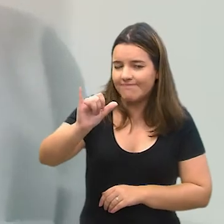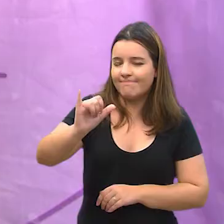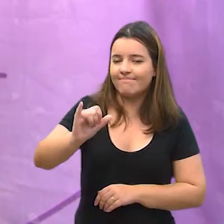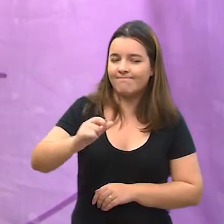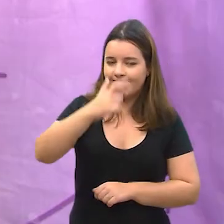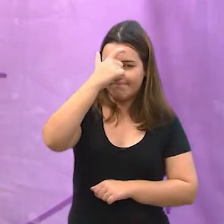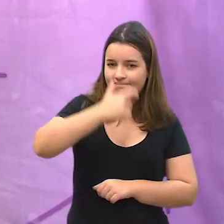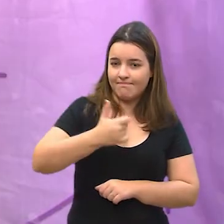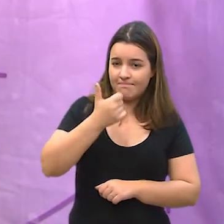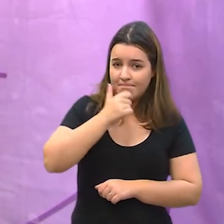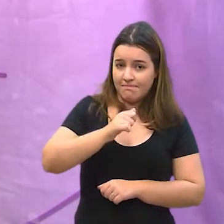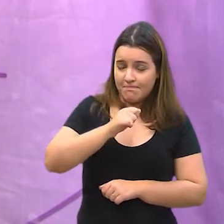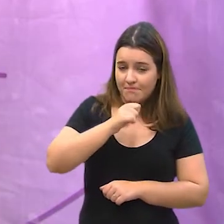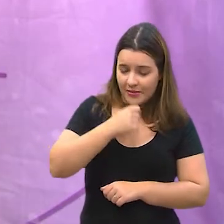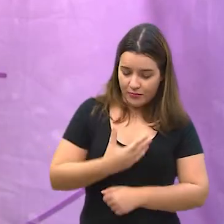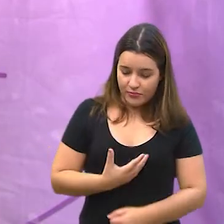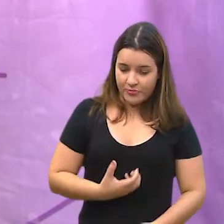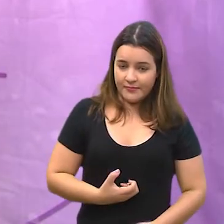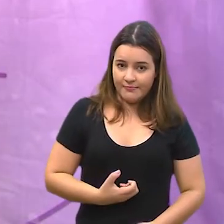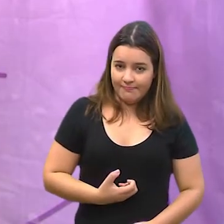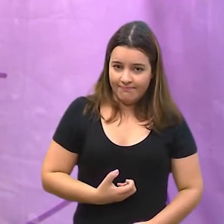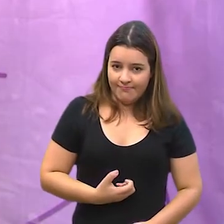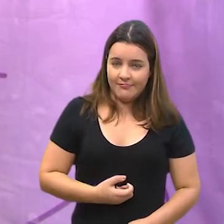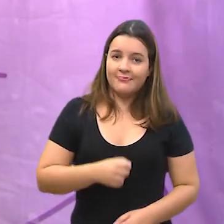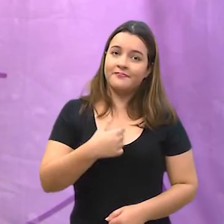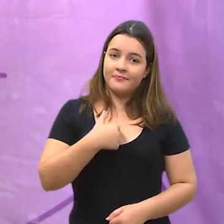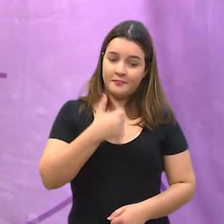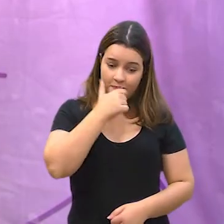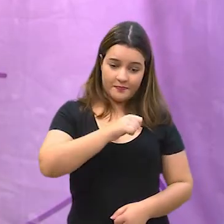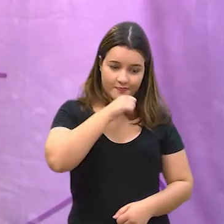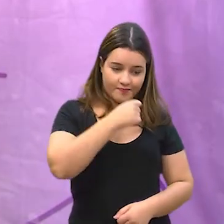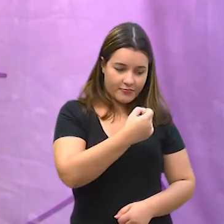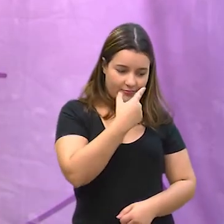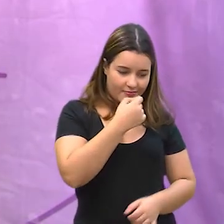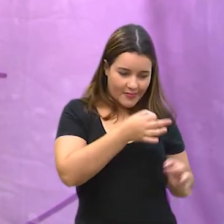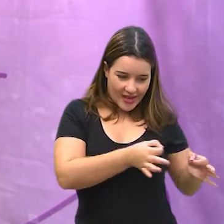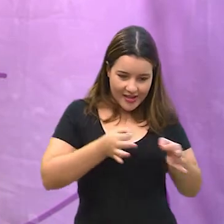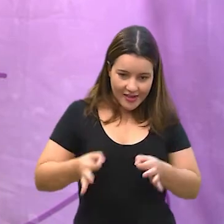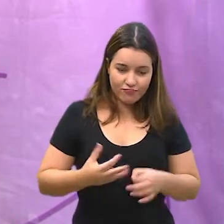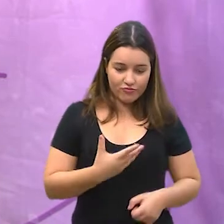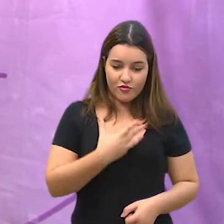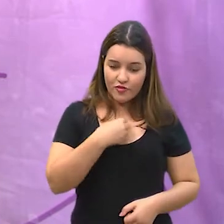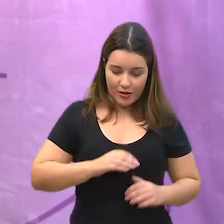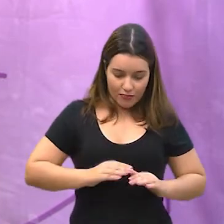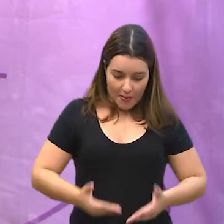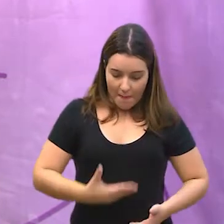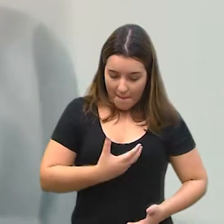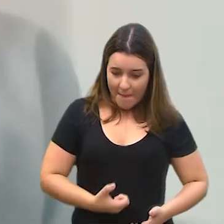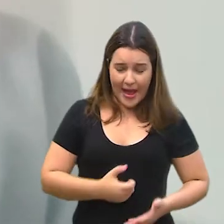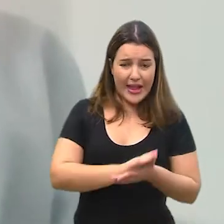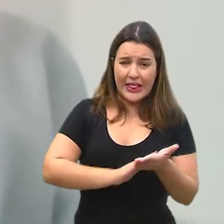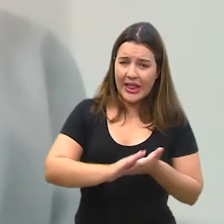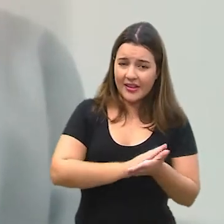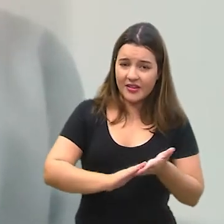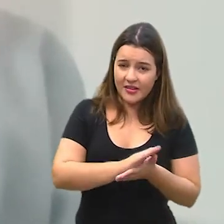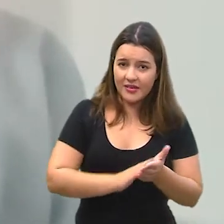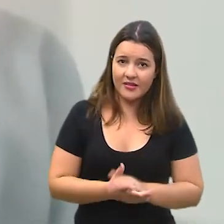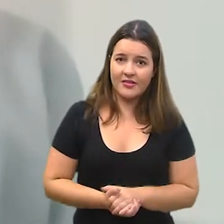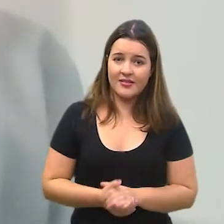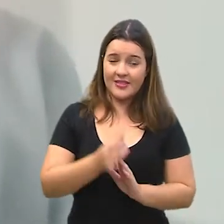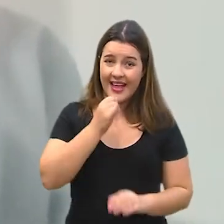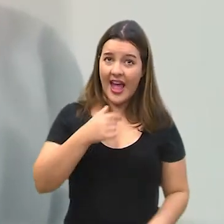sofrendo de câncer, né? De eventos cardiovasculares, né? As coisas que acometem habitualmente as